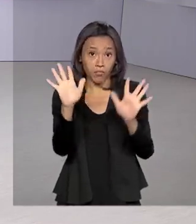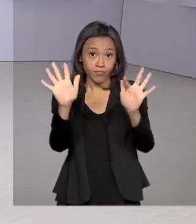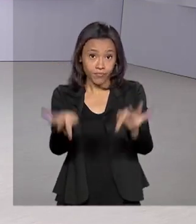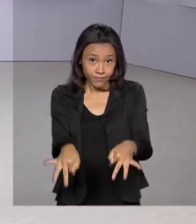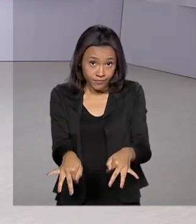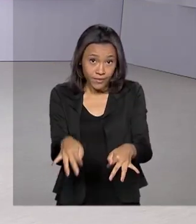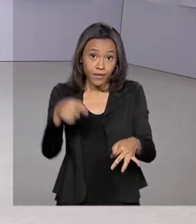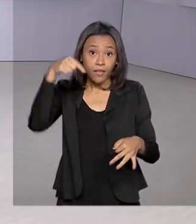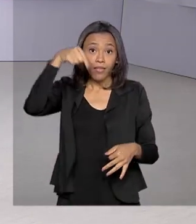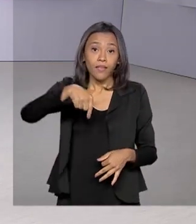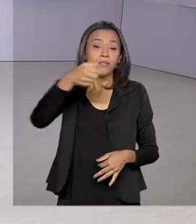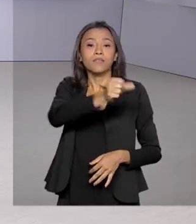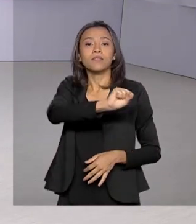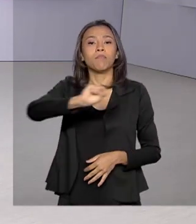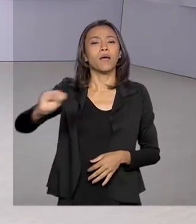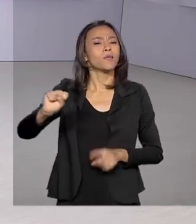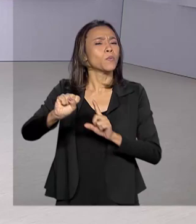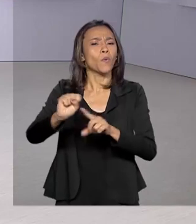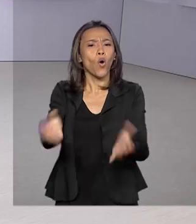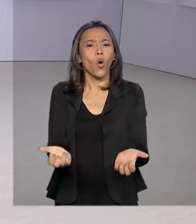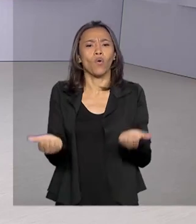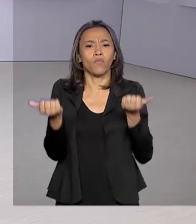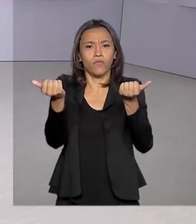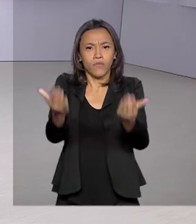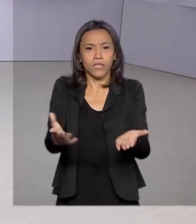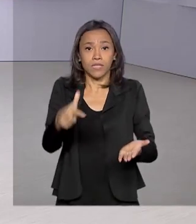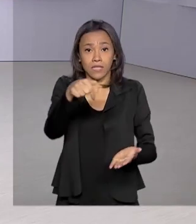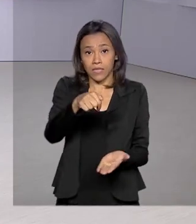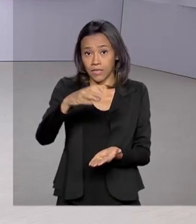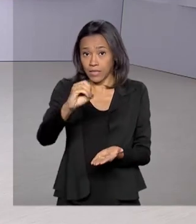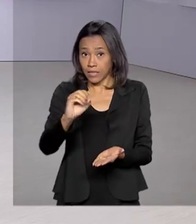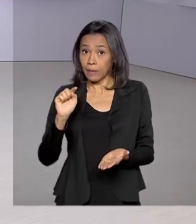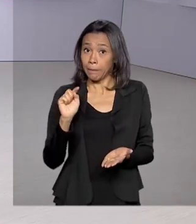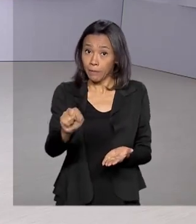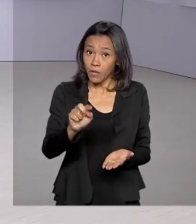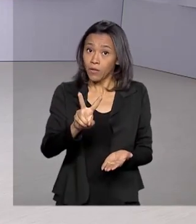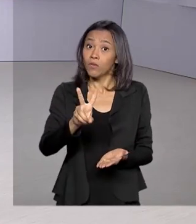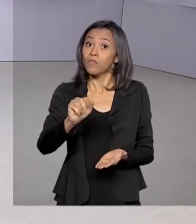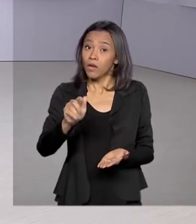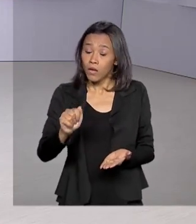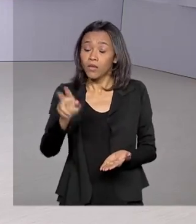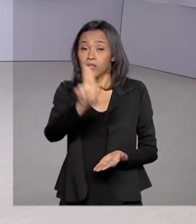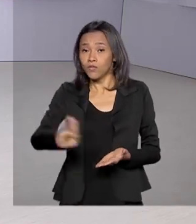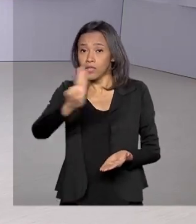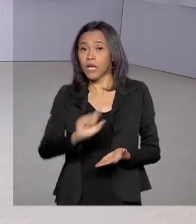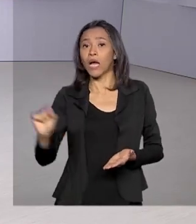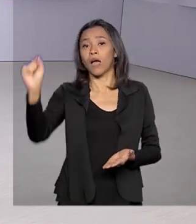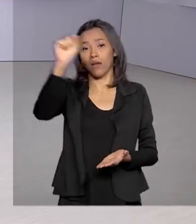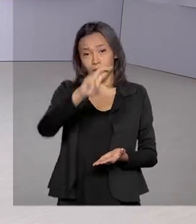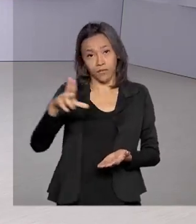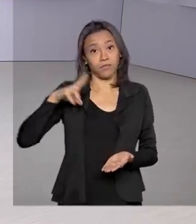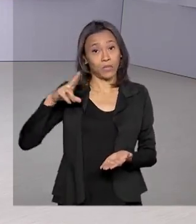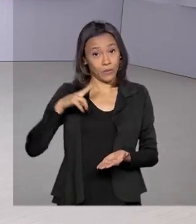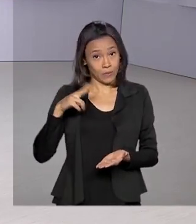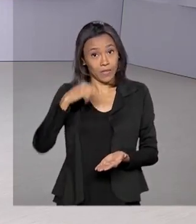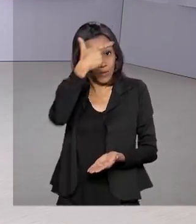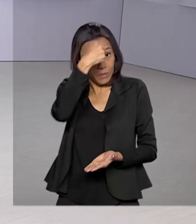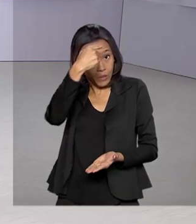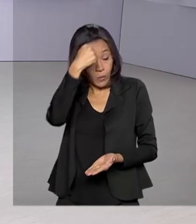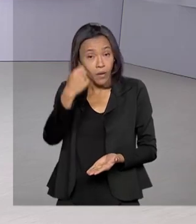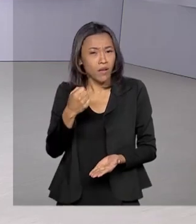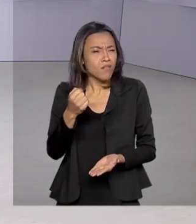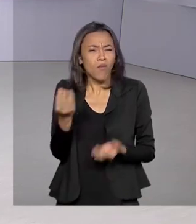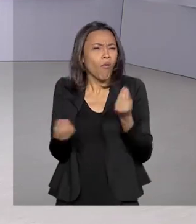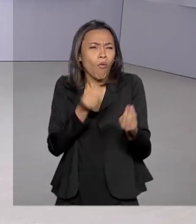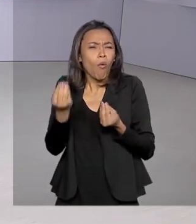Neste semestre, o programa vai oferecer 70 mil vagas em instituições privadas de ensino superior. Para ter acesso ao